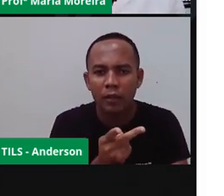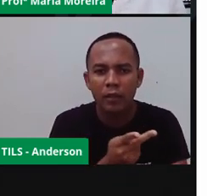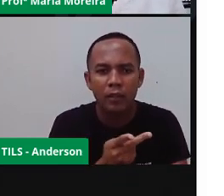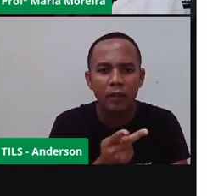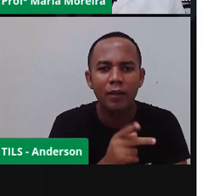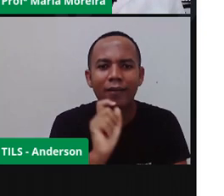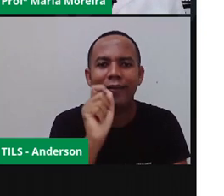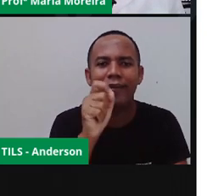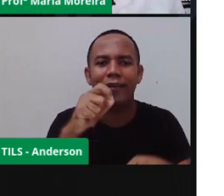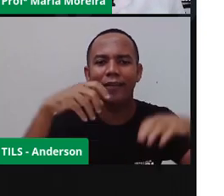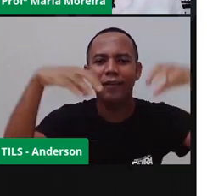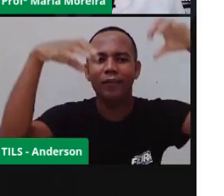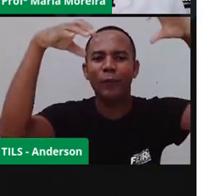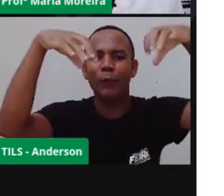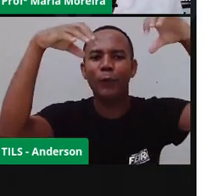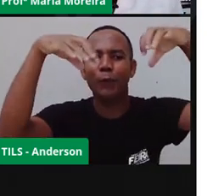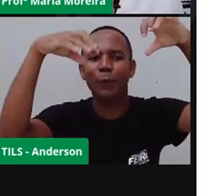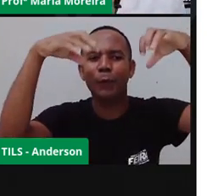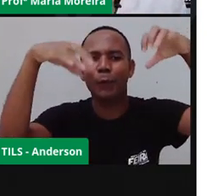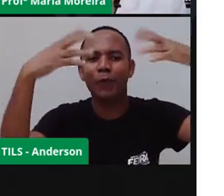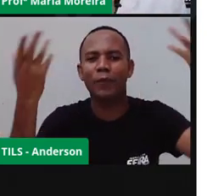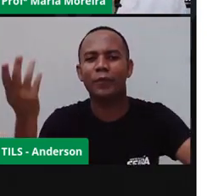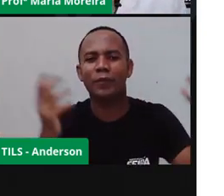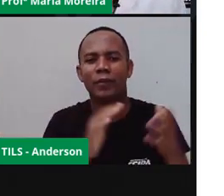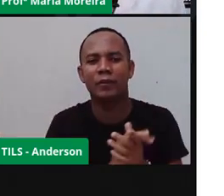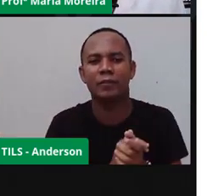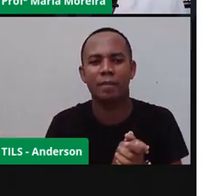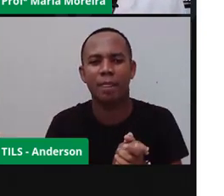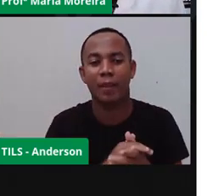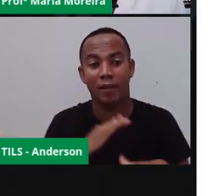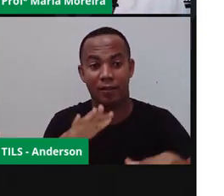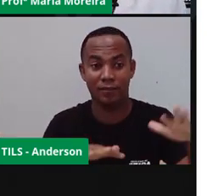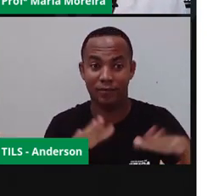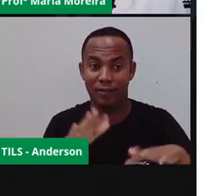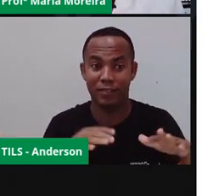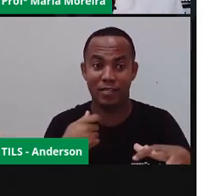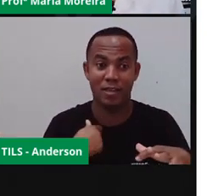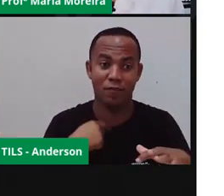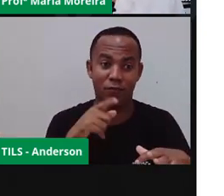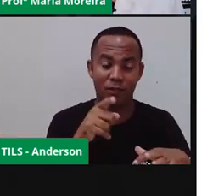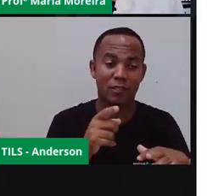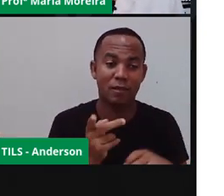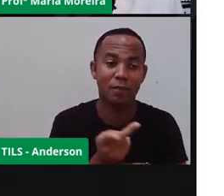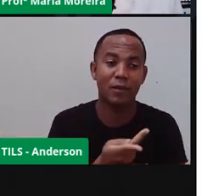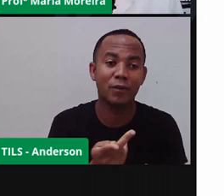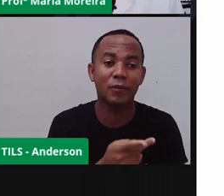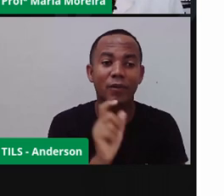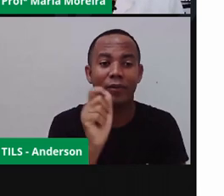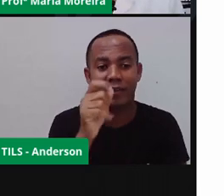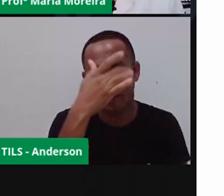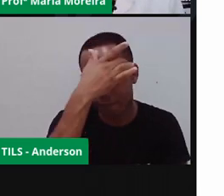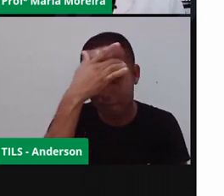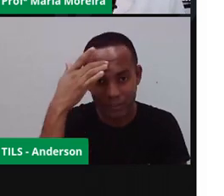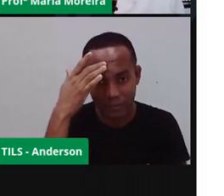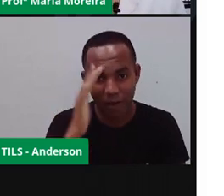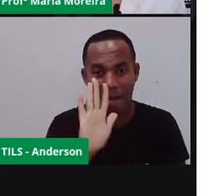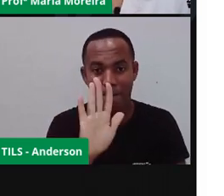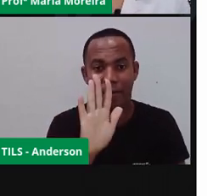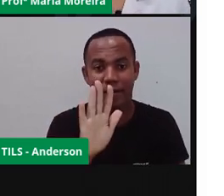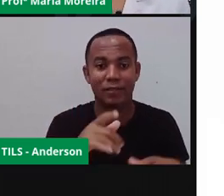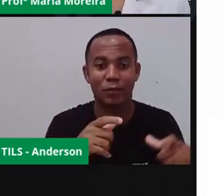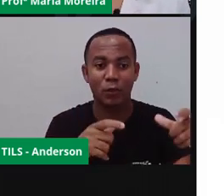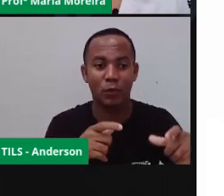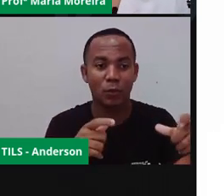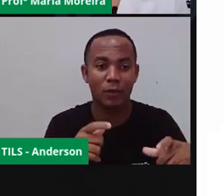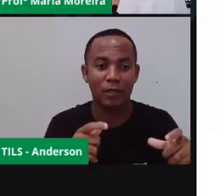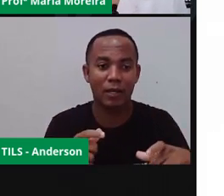chuva. Geralmente a gente procura o quê? Coisas e pessoas. E aí na imagem tá todo mundo na seca e as